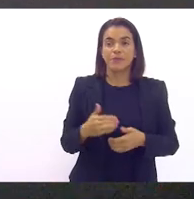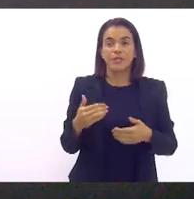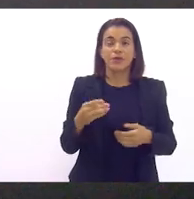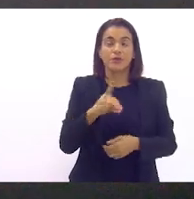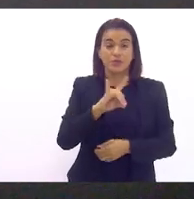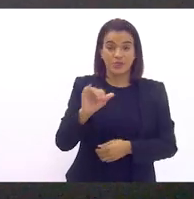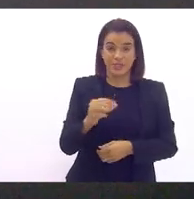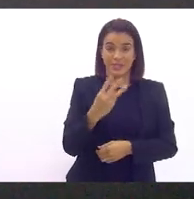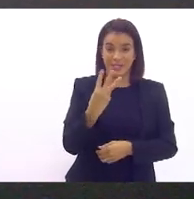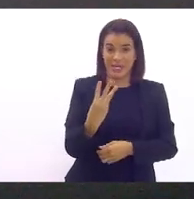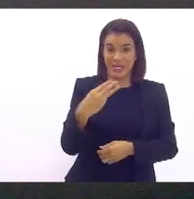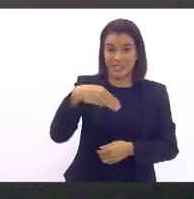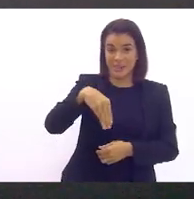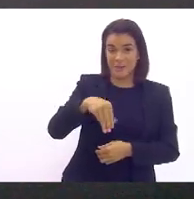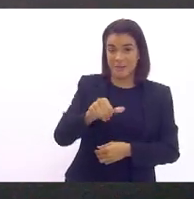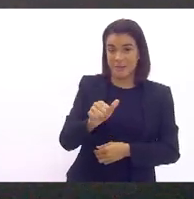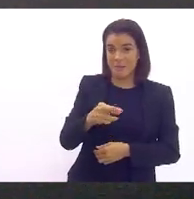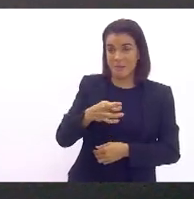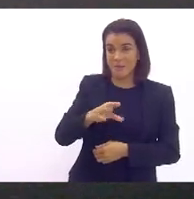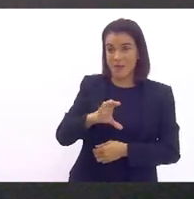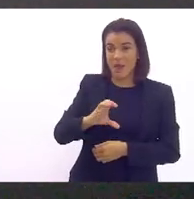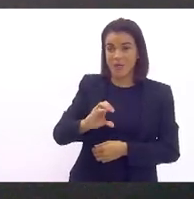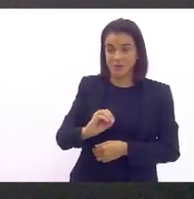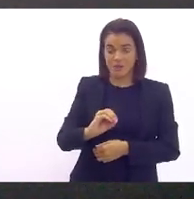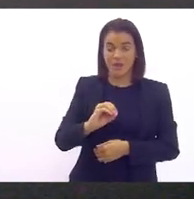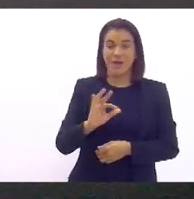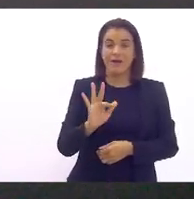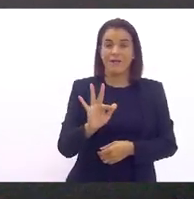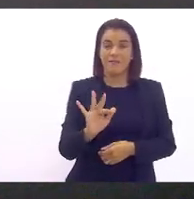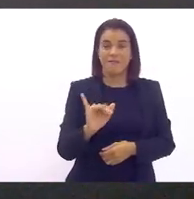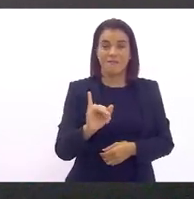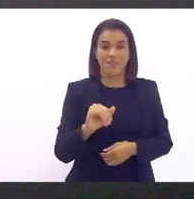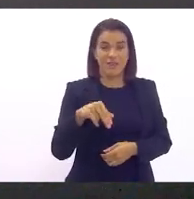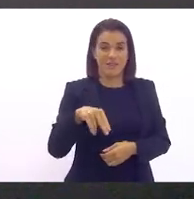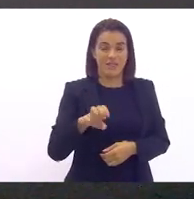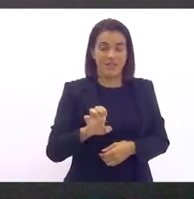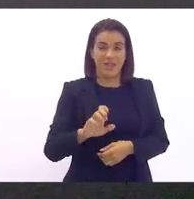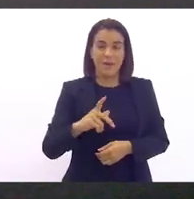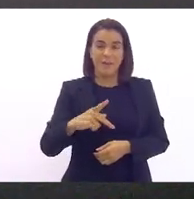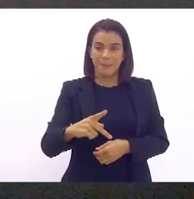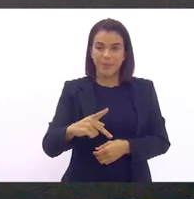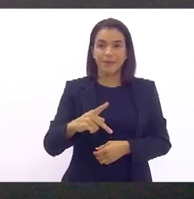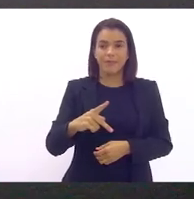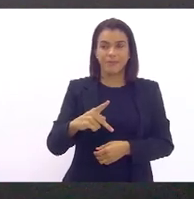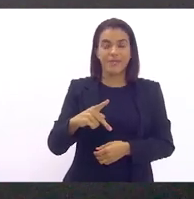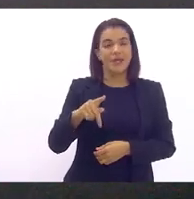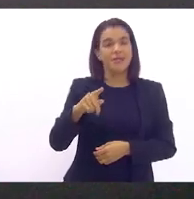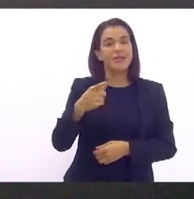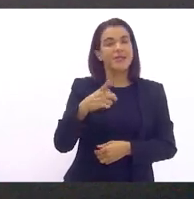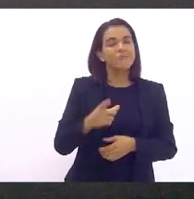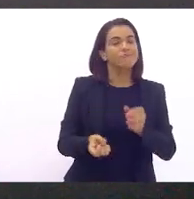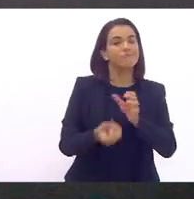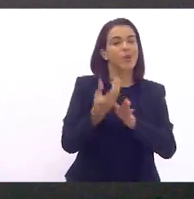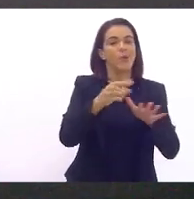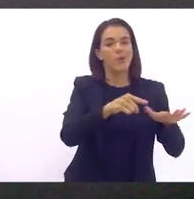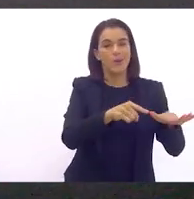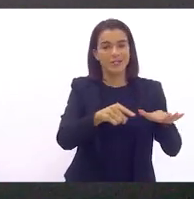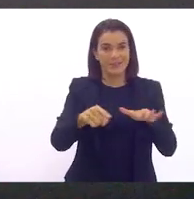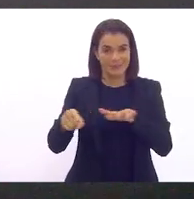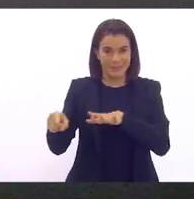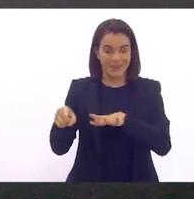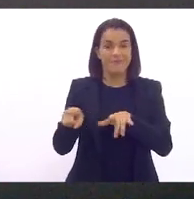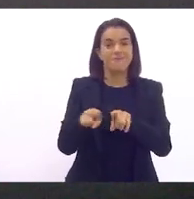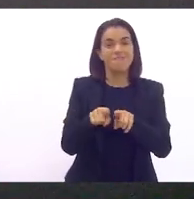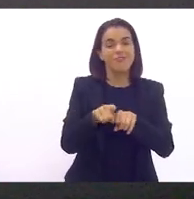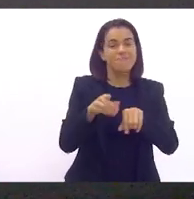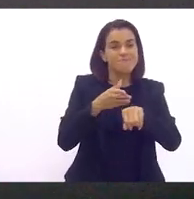março quando assumi a presença da finé tenho viajado intensamente brincando ess semana vou para além do nosso Estado vou visitar quatro